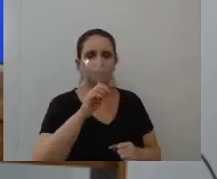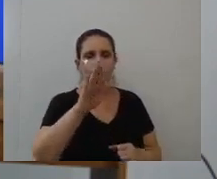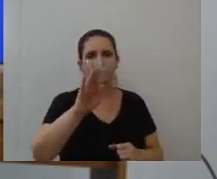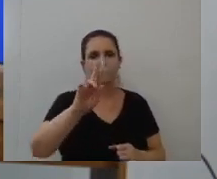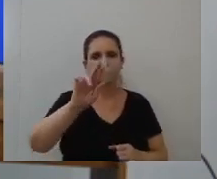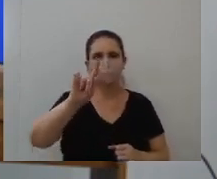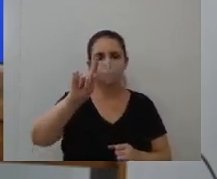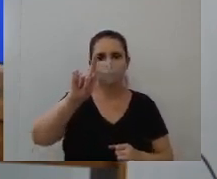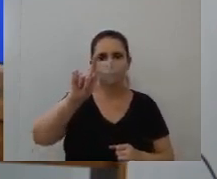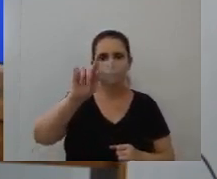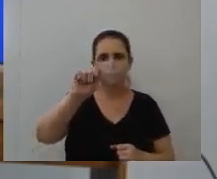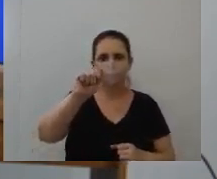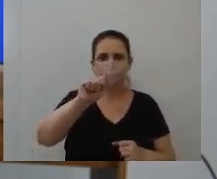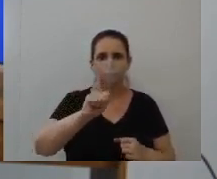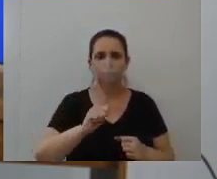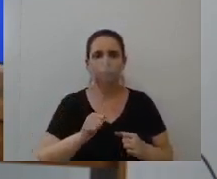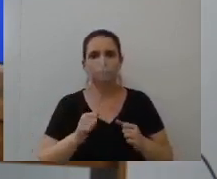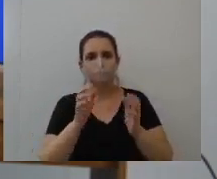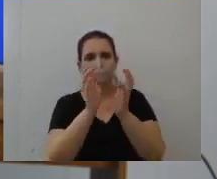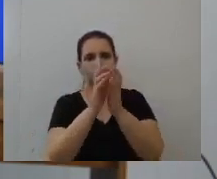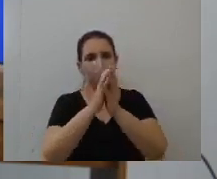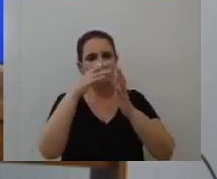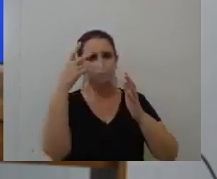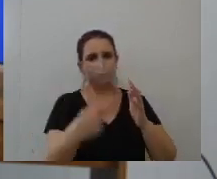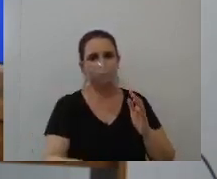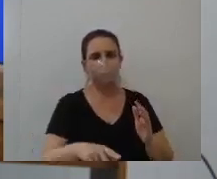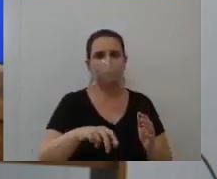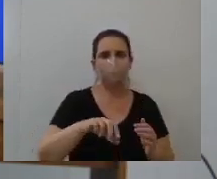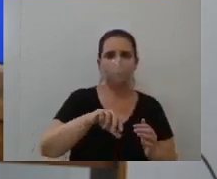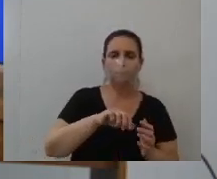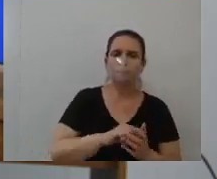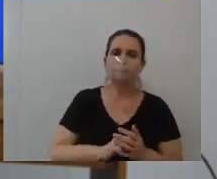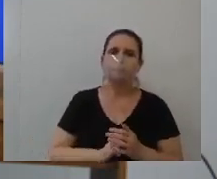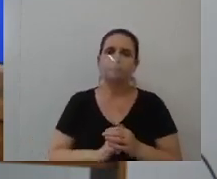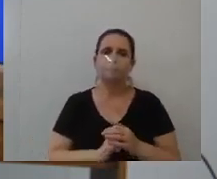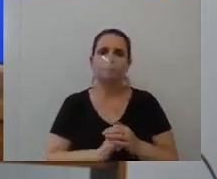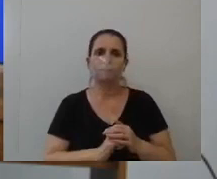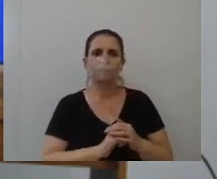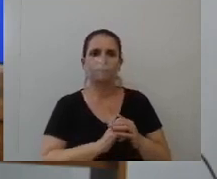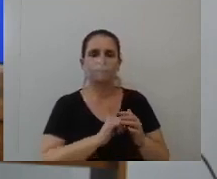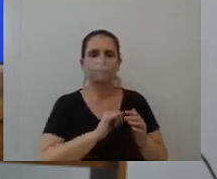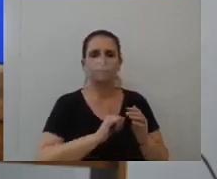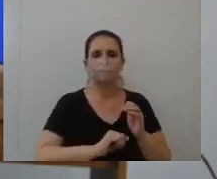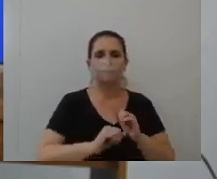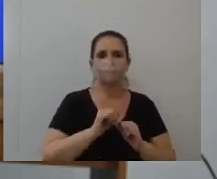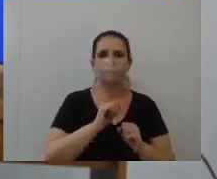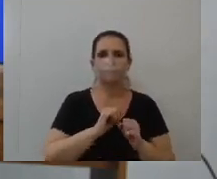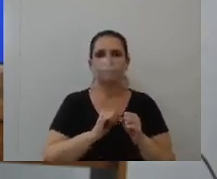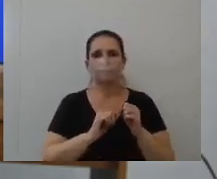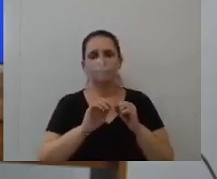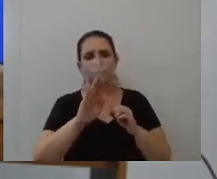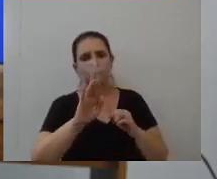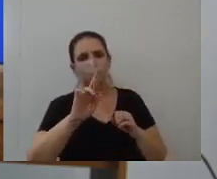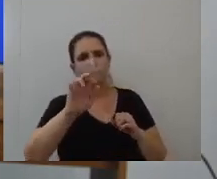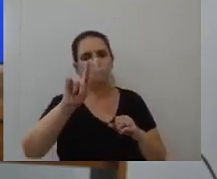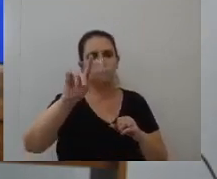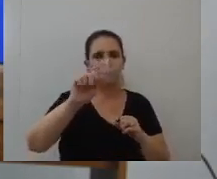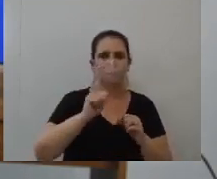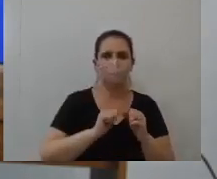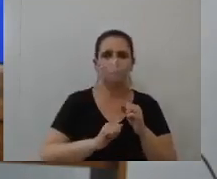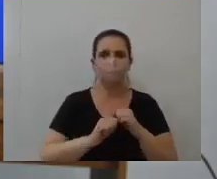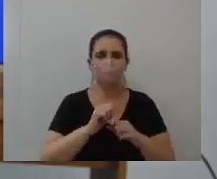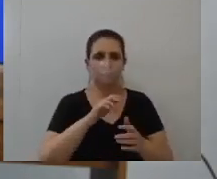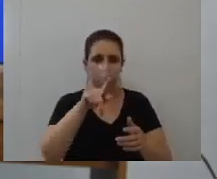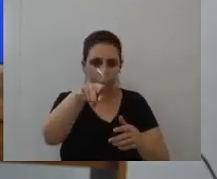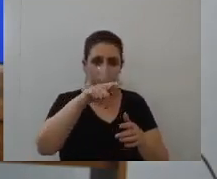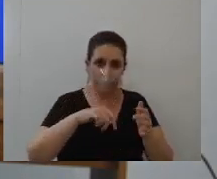Olha o brega pegoso de Recife. Eita! Chega de papo, é tanta conversa fiada. Tá dançando